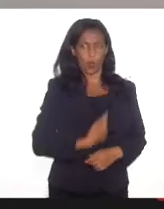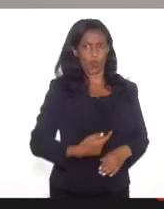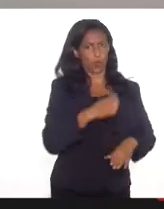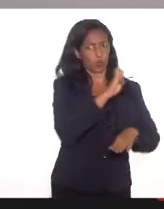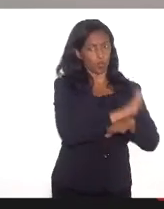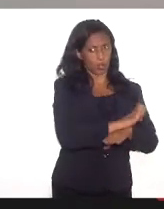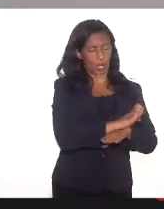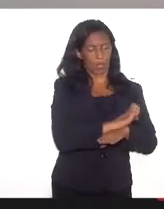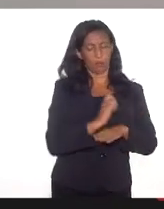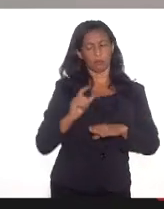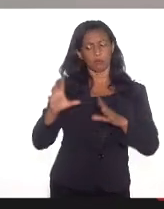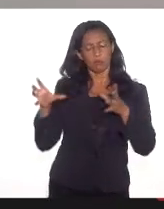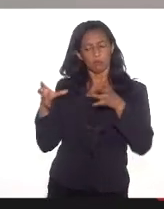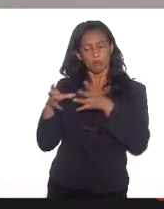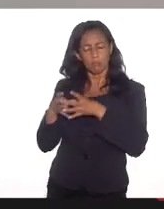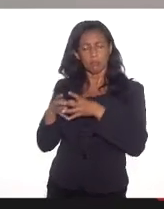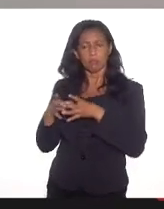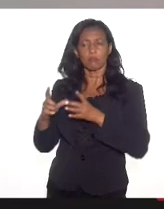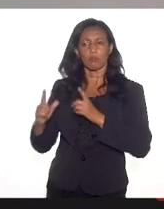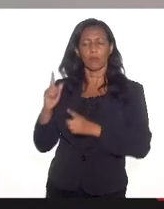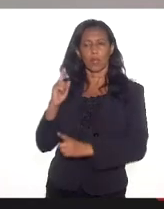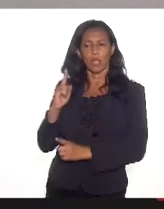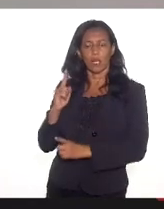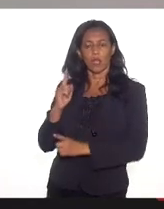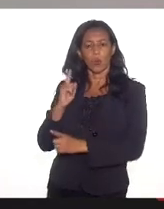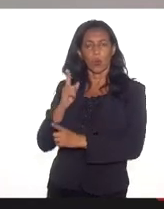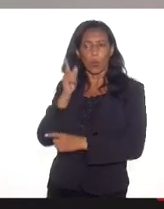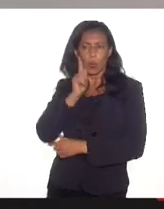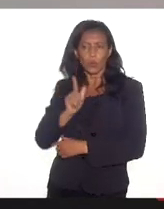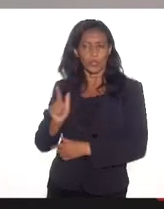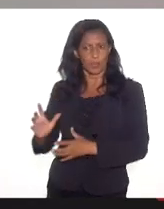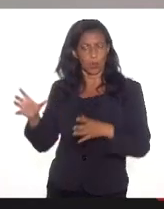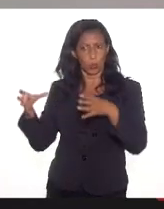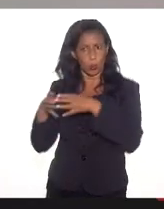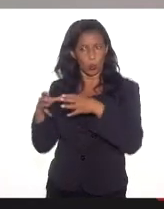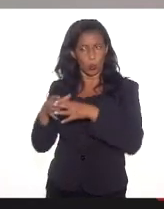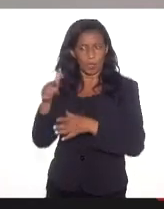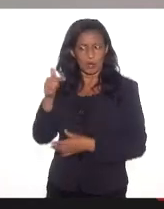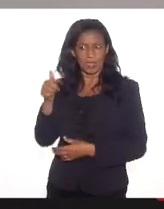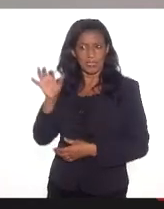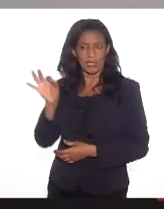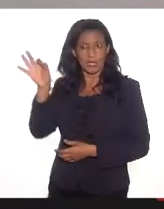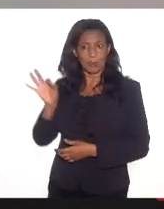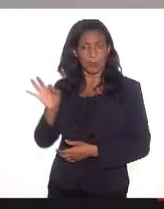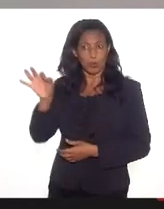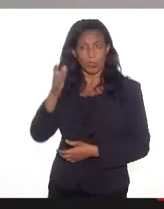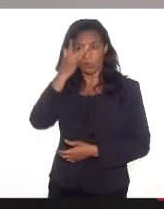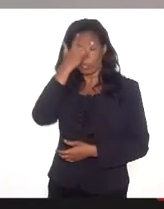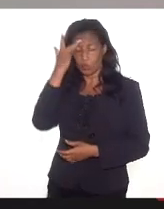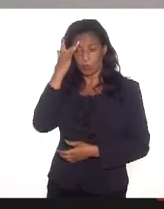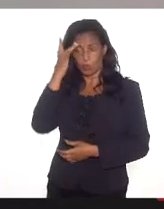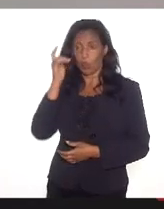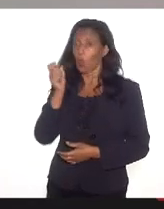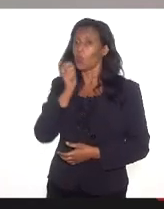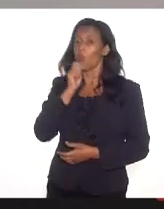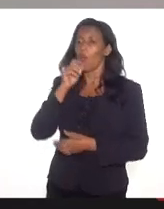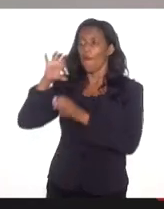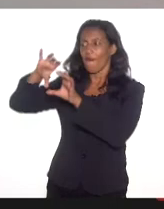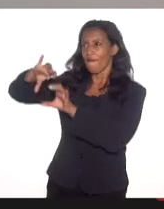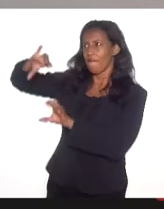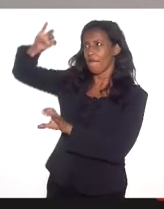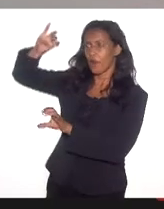pegou-se esse domicílio e se encontrou a deputada Renata 70% das pessoas não tinham filtro de água em casa